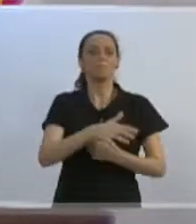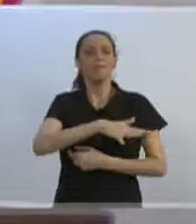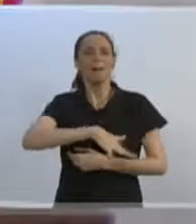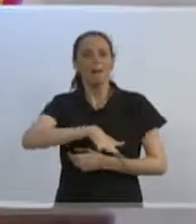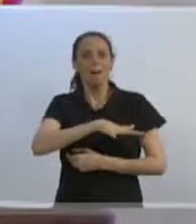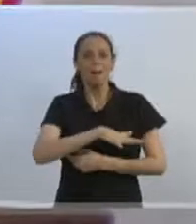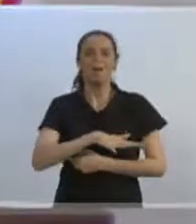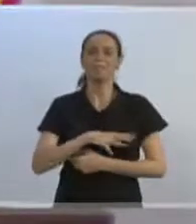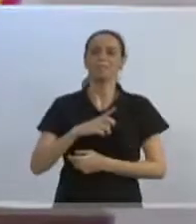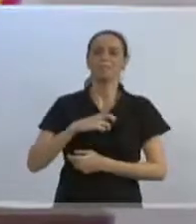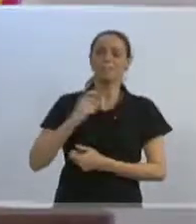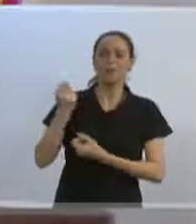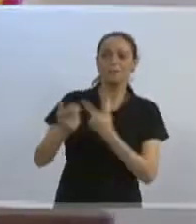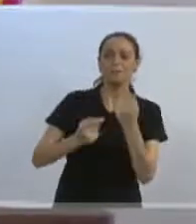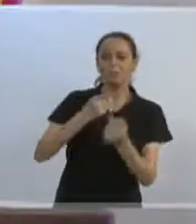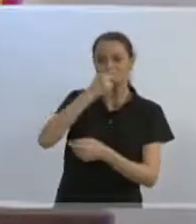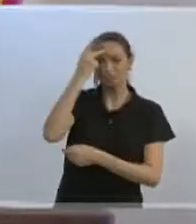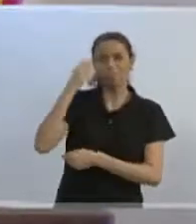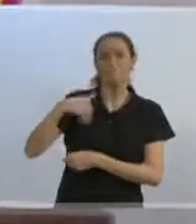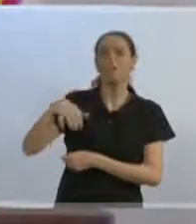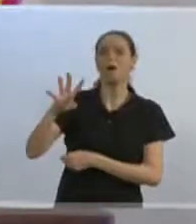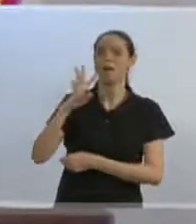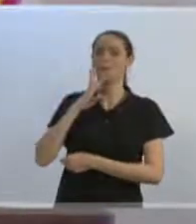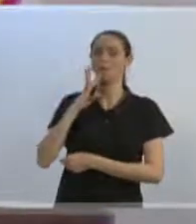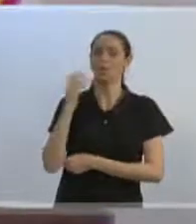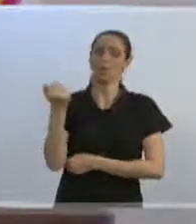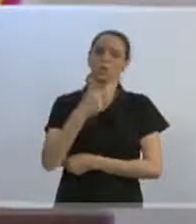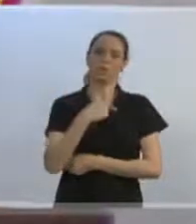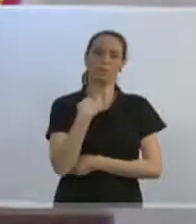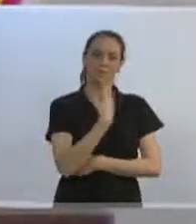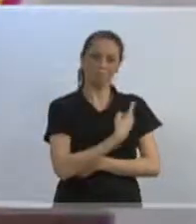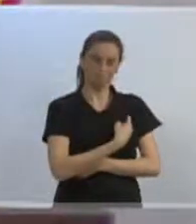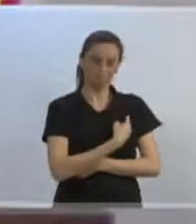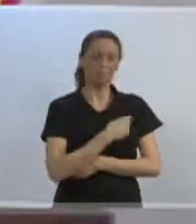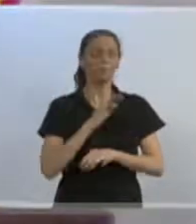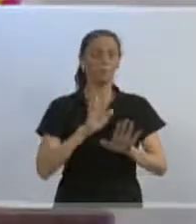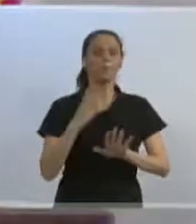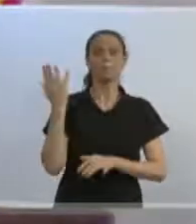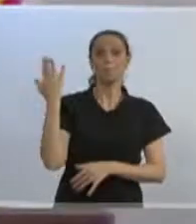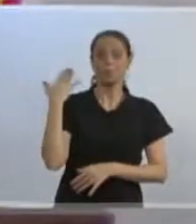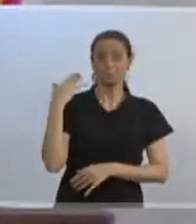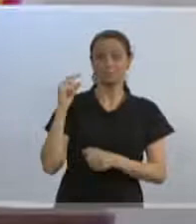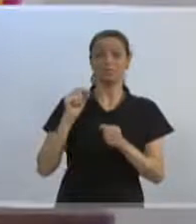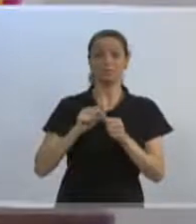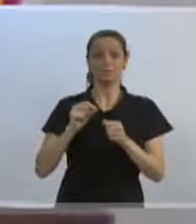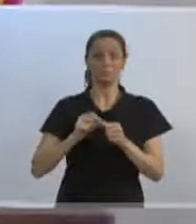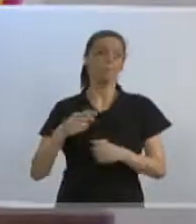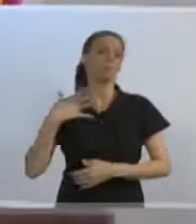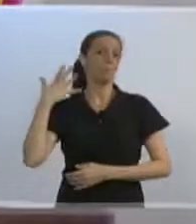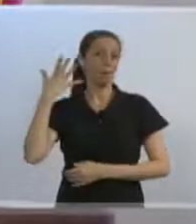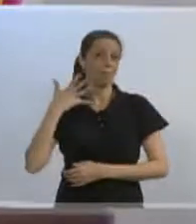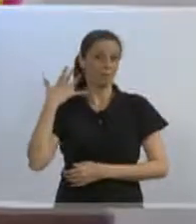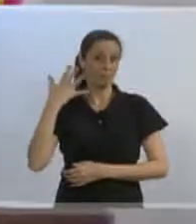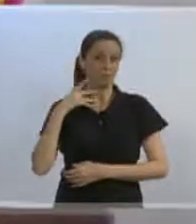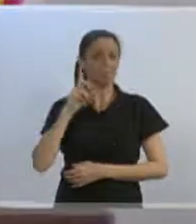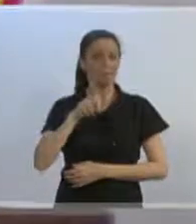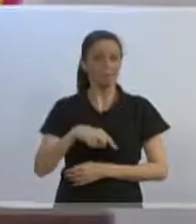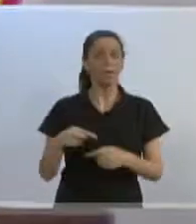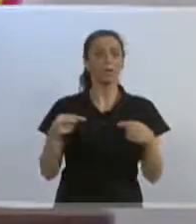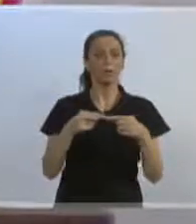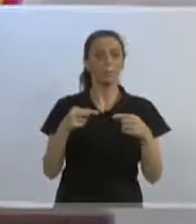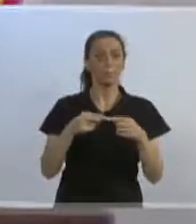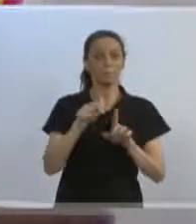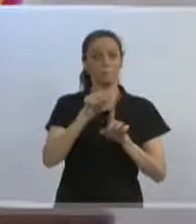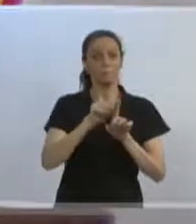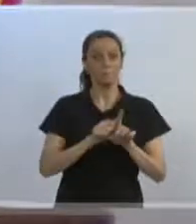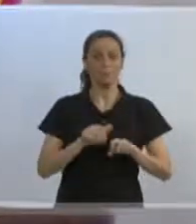algumas pessoas têm mais conhecimento. Semana passada, quando nós realizamos, inclusive, uma palestra que fazia parte do Setembro Branco,